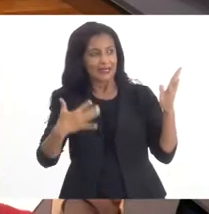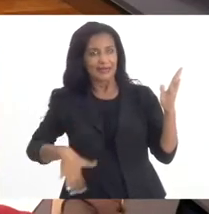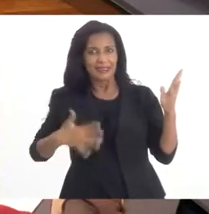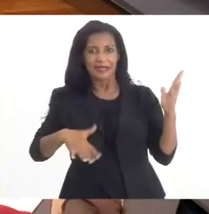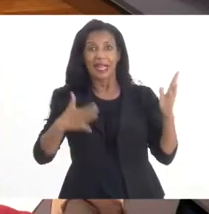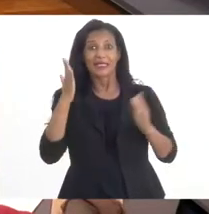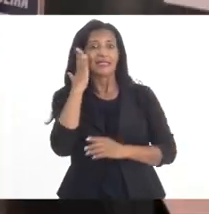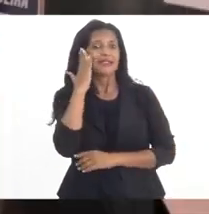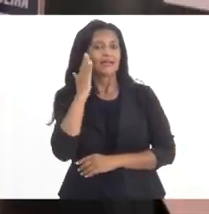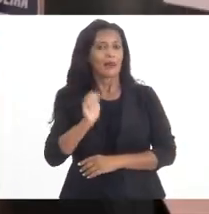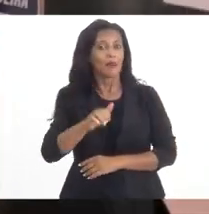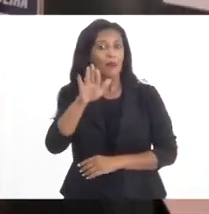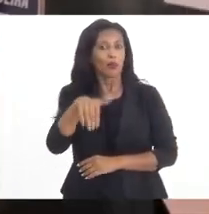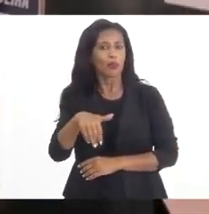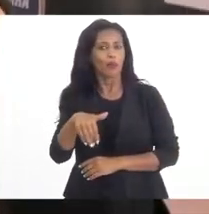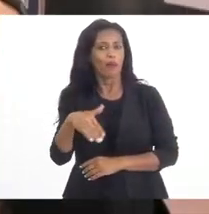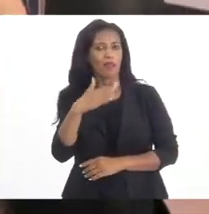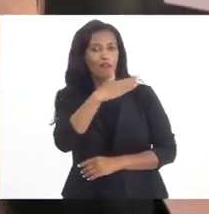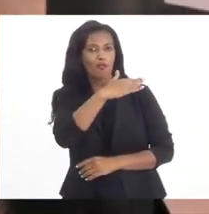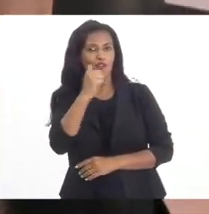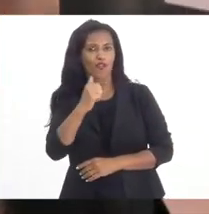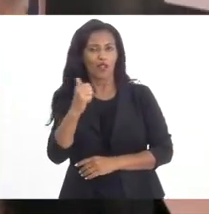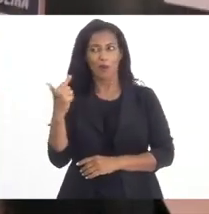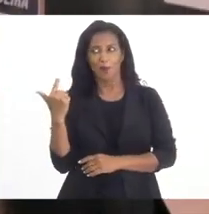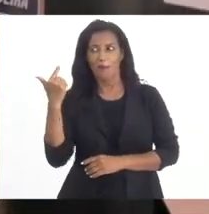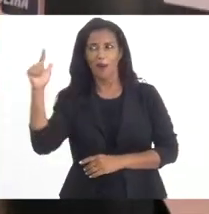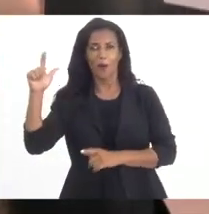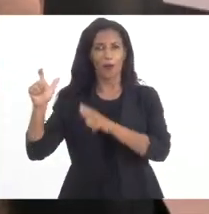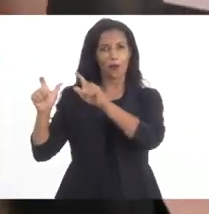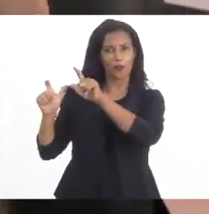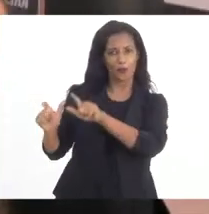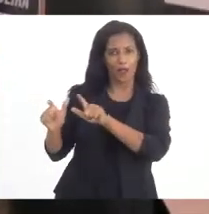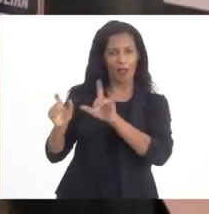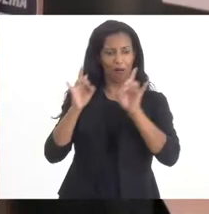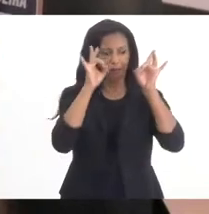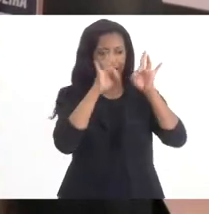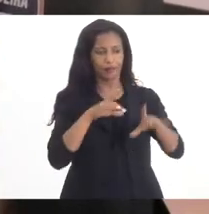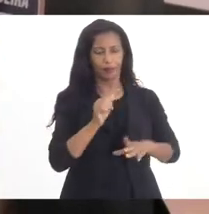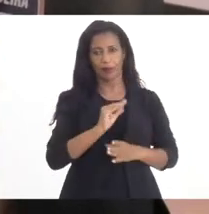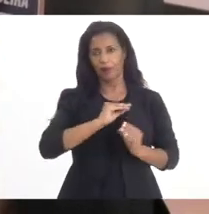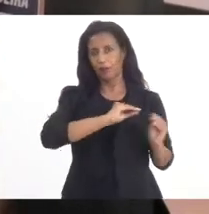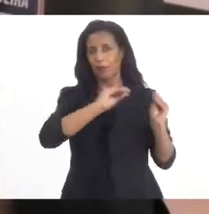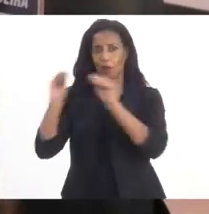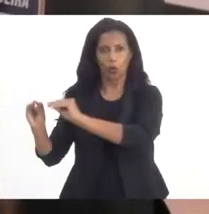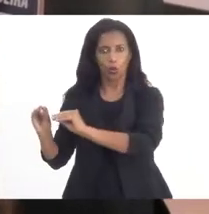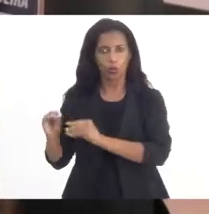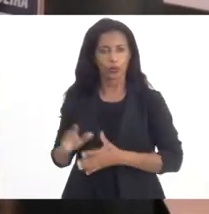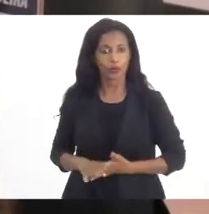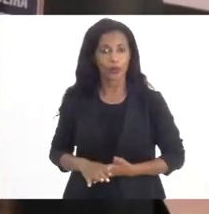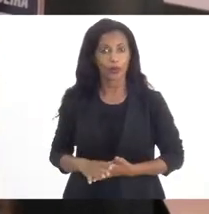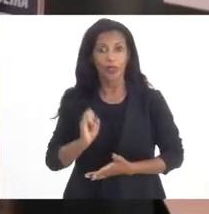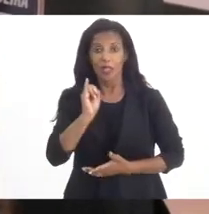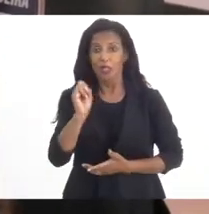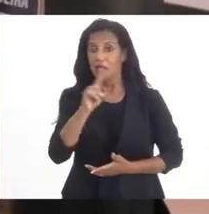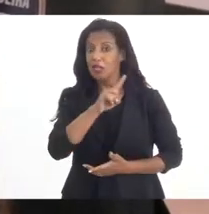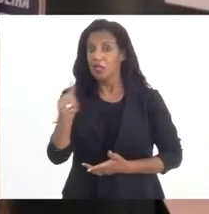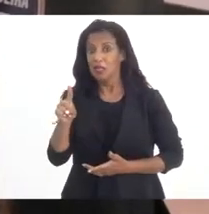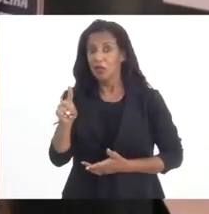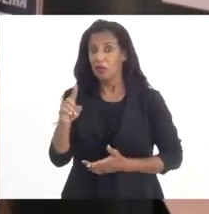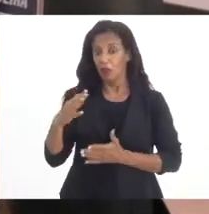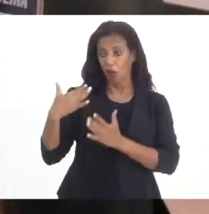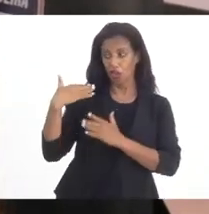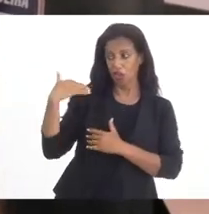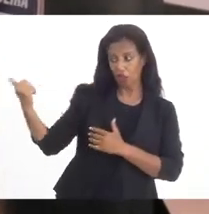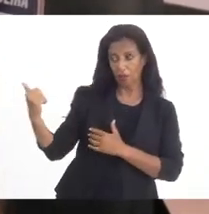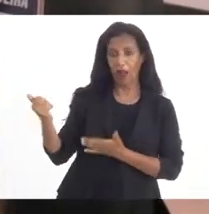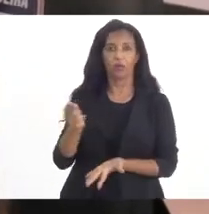sabemos muito bem que depois que eles forem chamados para outras universidades, eles vão para outras universidades. E se não forem chamados, aí sim eles continuam